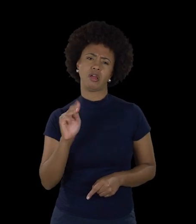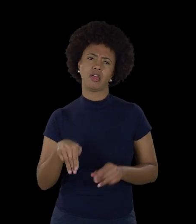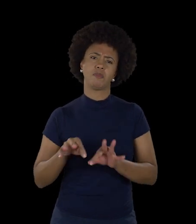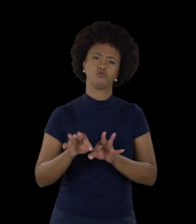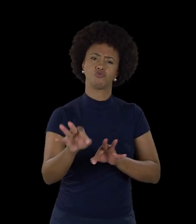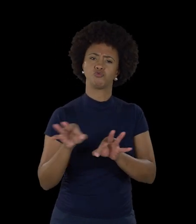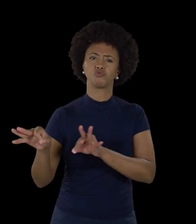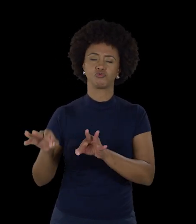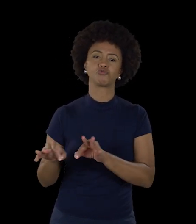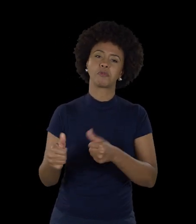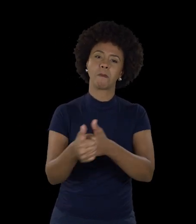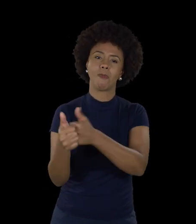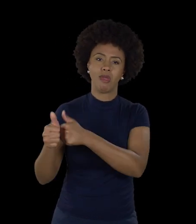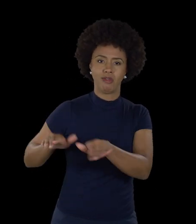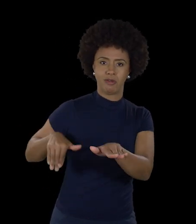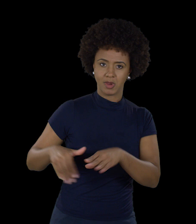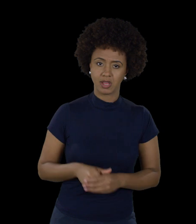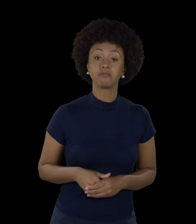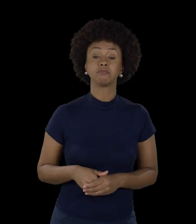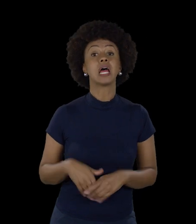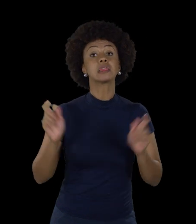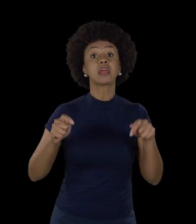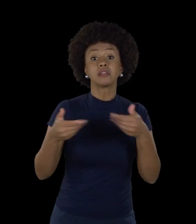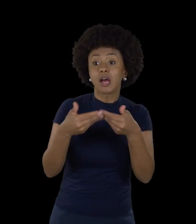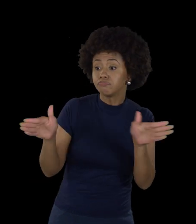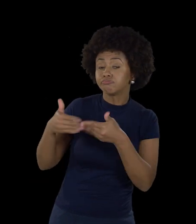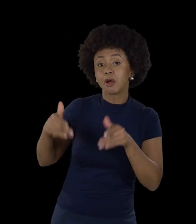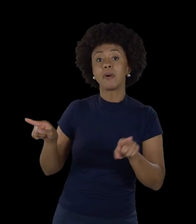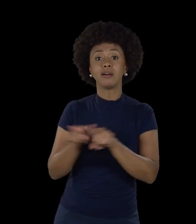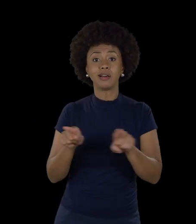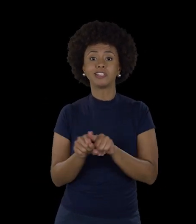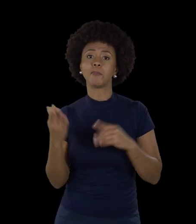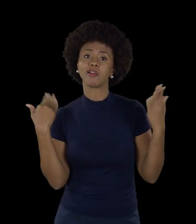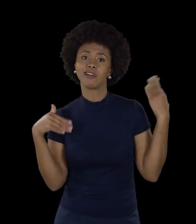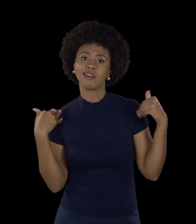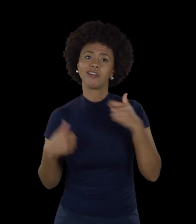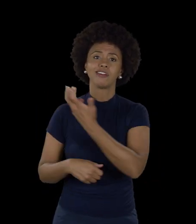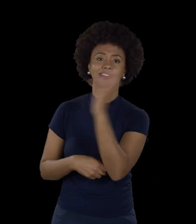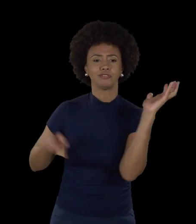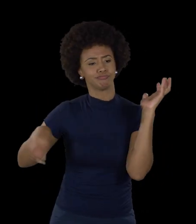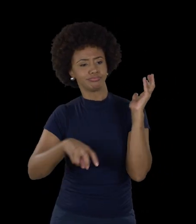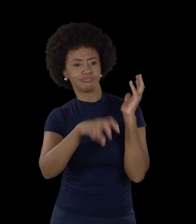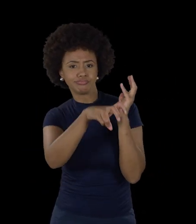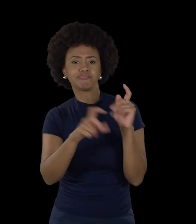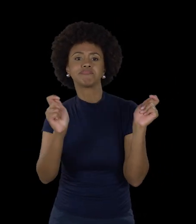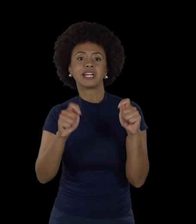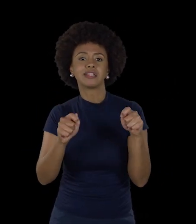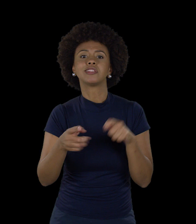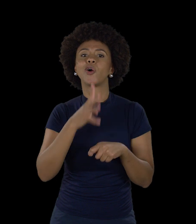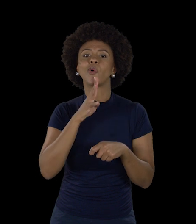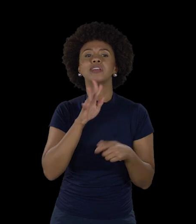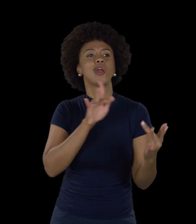25 quilômetros de belas praias. Muitos desses parques oferecem opções de ecoturismo, incluindo trilhas